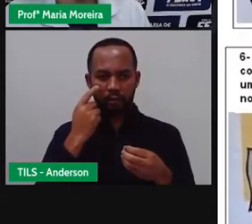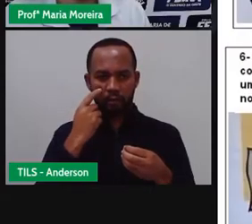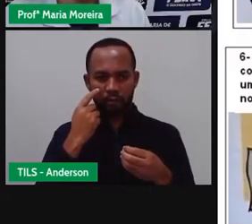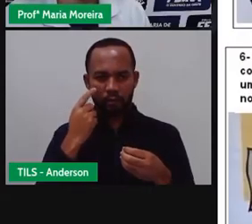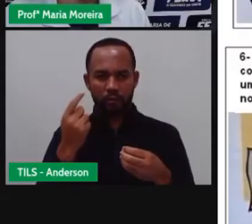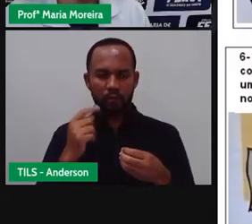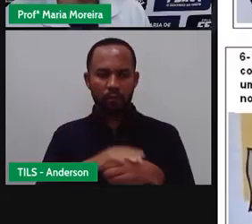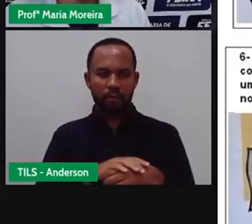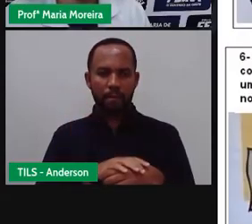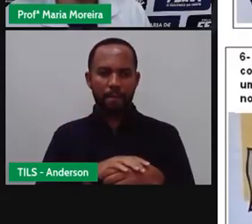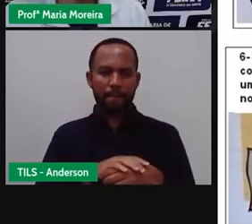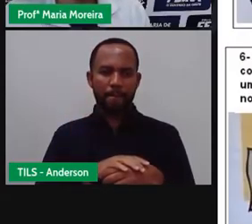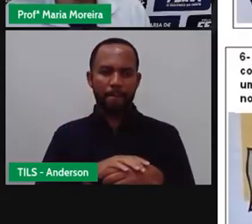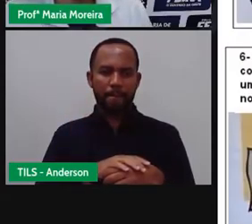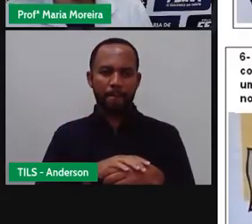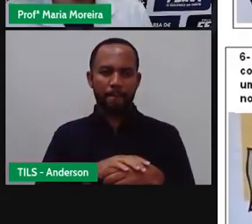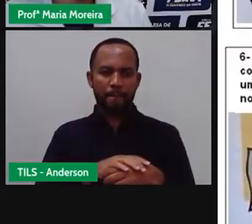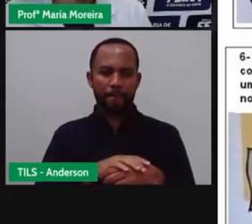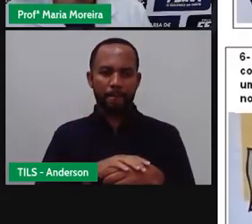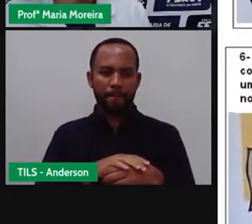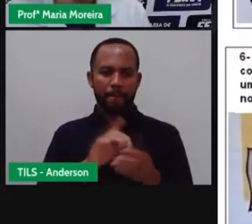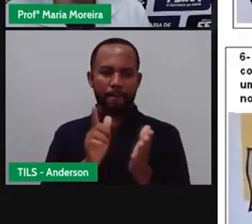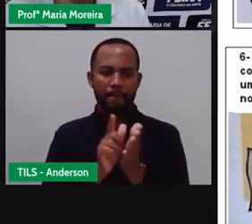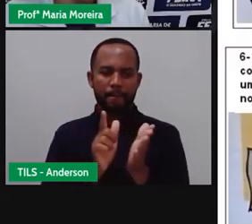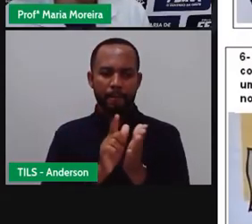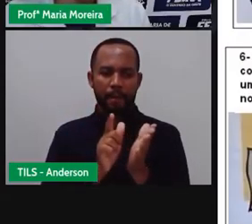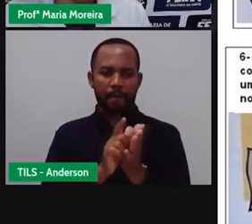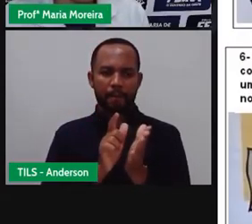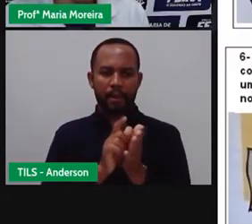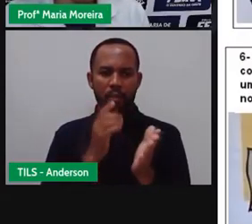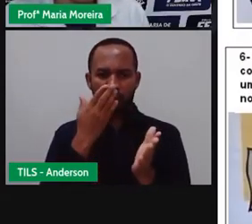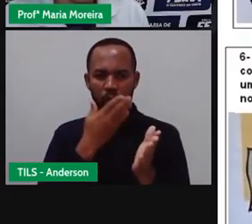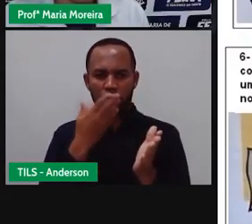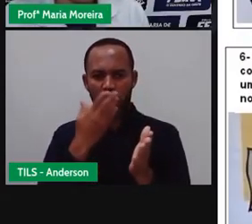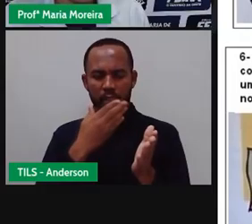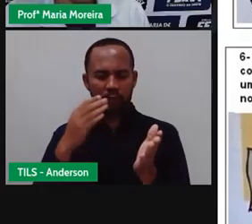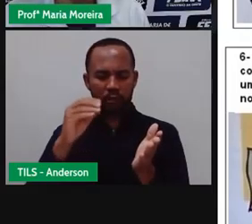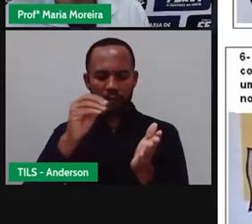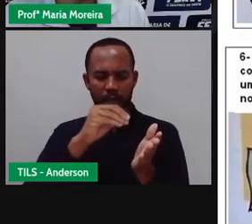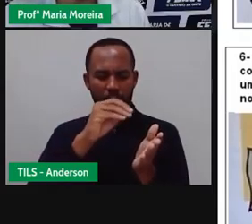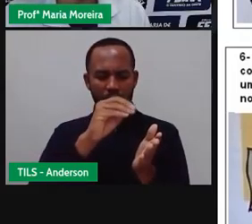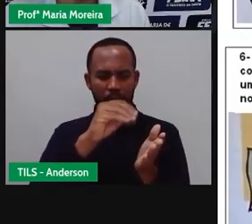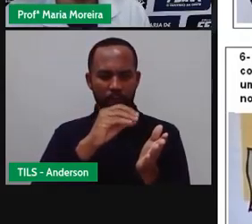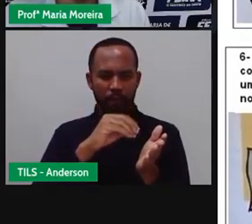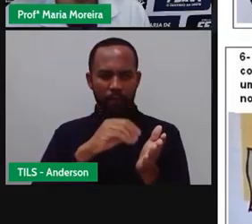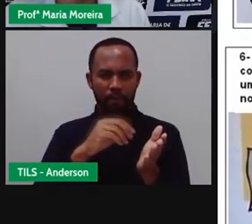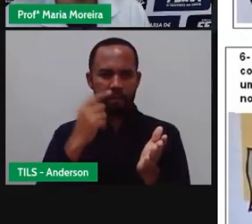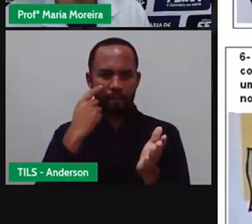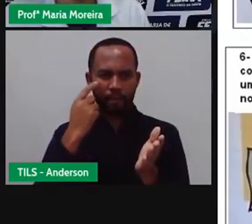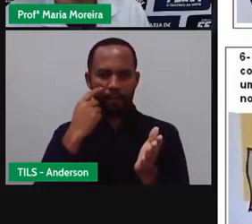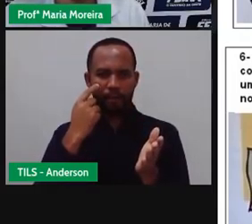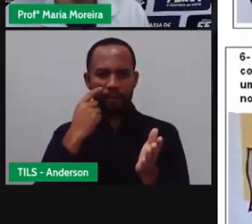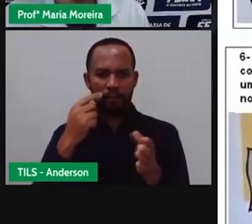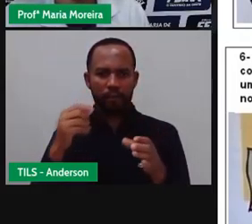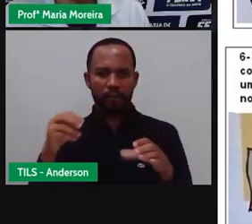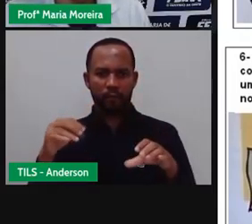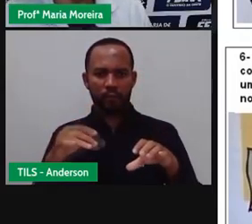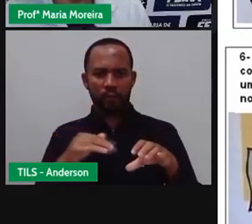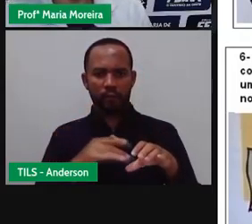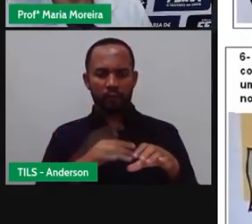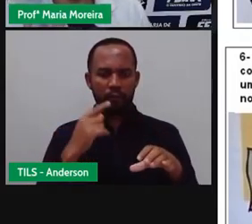papelão molhado com açúcar e aí elas irão o quê? Porque a formiga gosta muito de doce, né? E aí você vai atrair essas